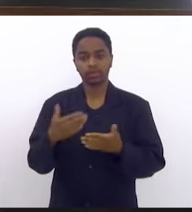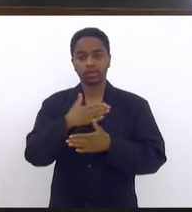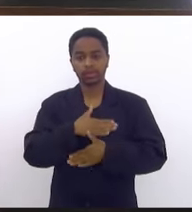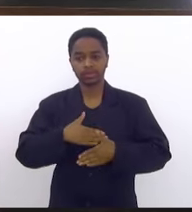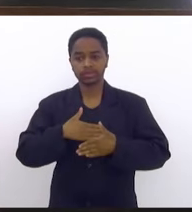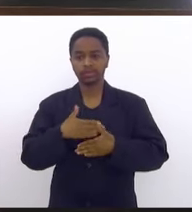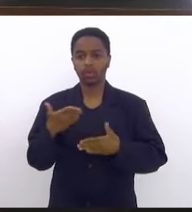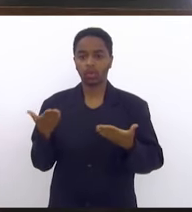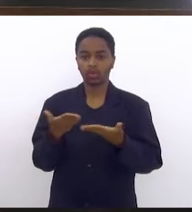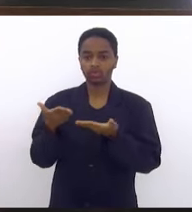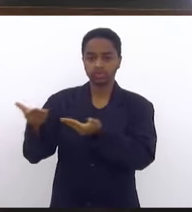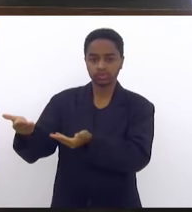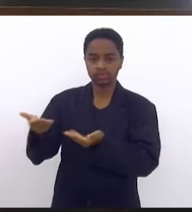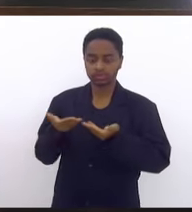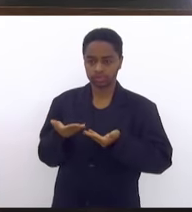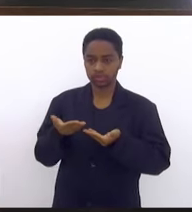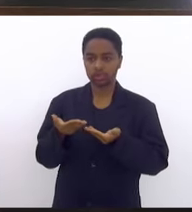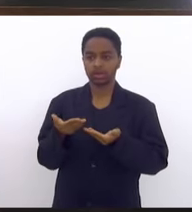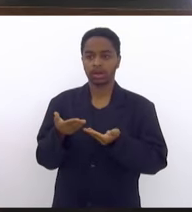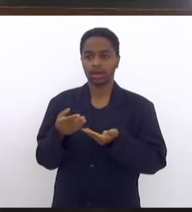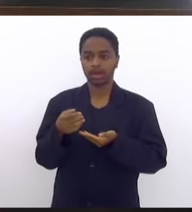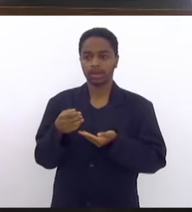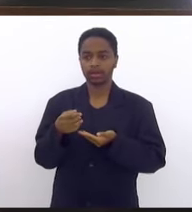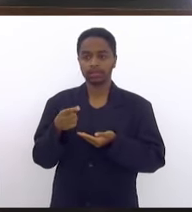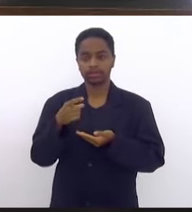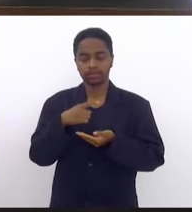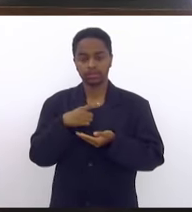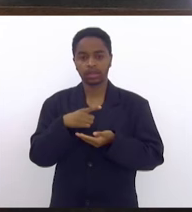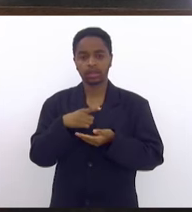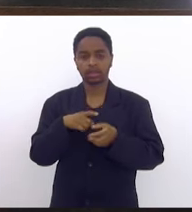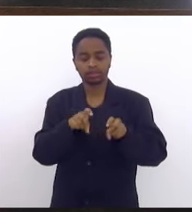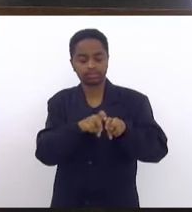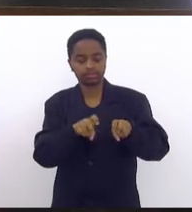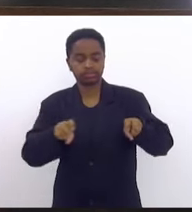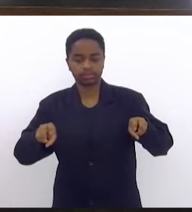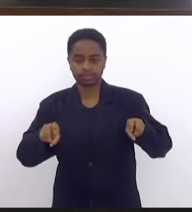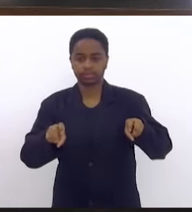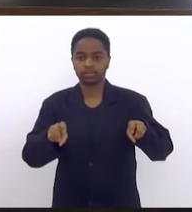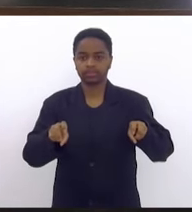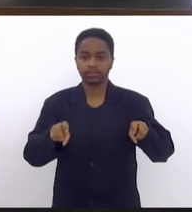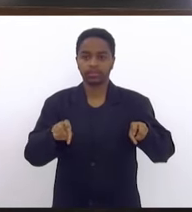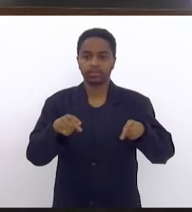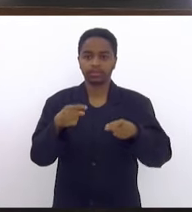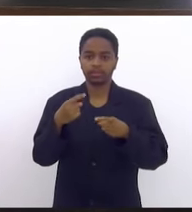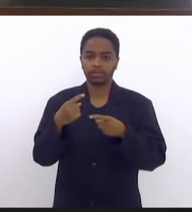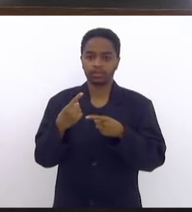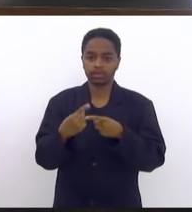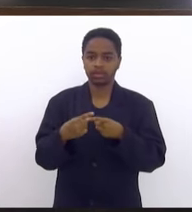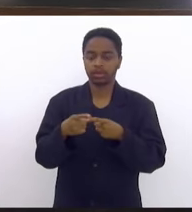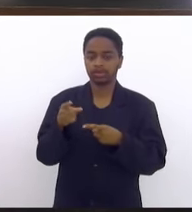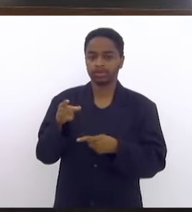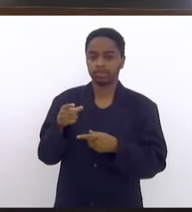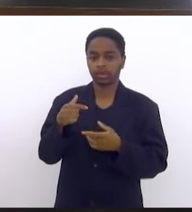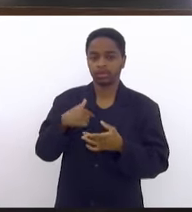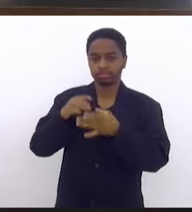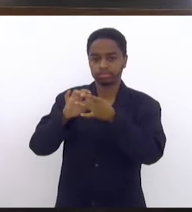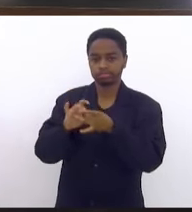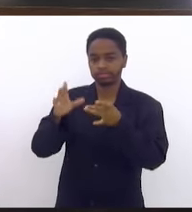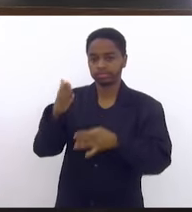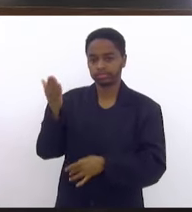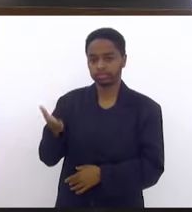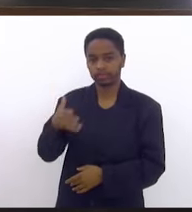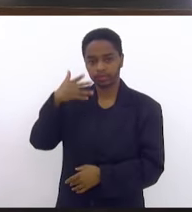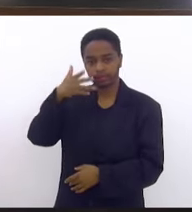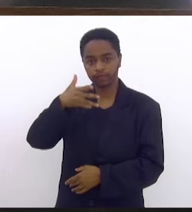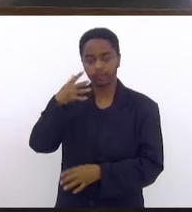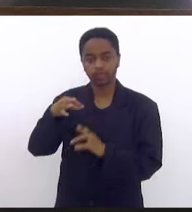hoje aqui no parlamento, nessa mesa aqui, podendo que o senhor dê uma saudação, né, a todos os vereadores de